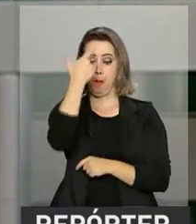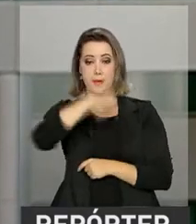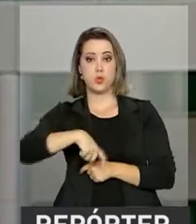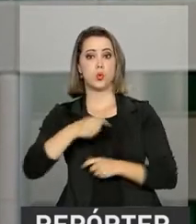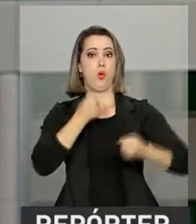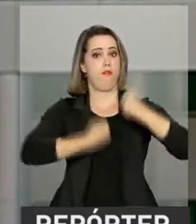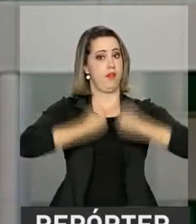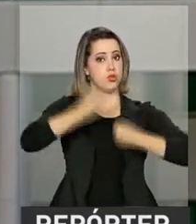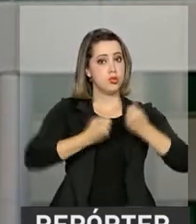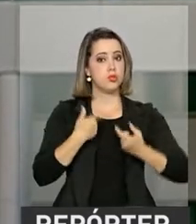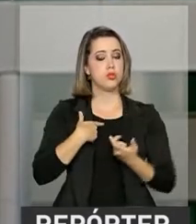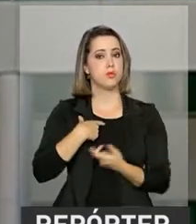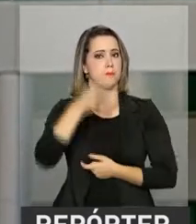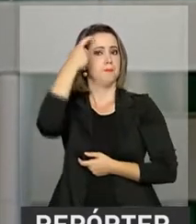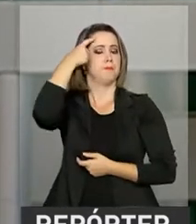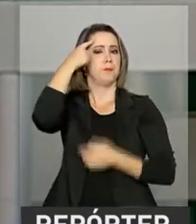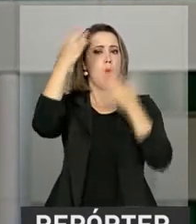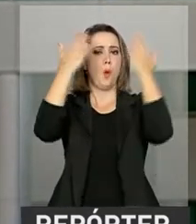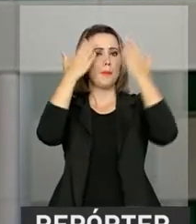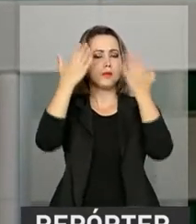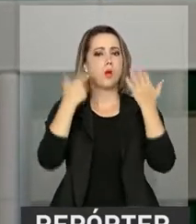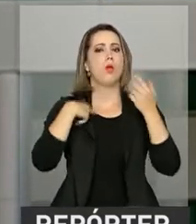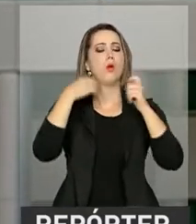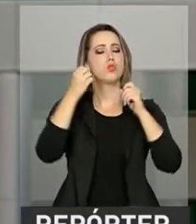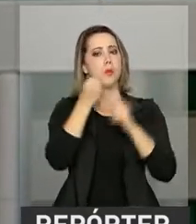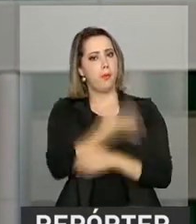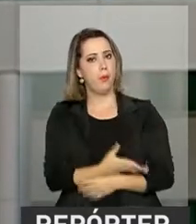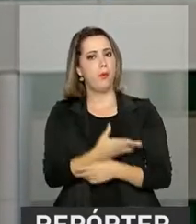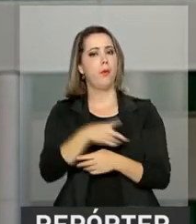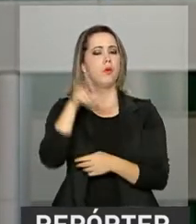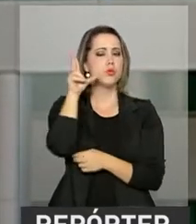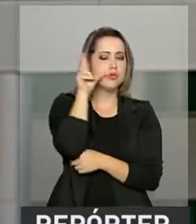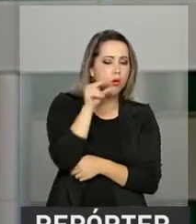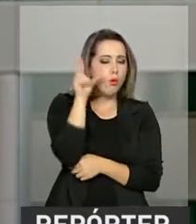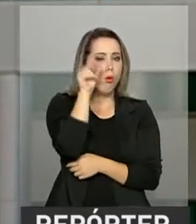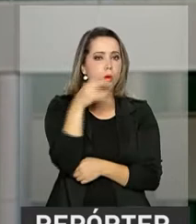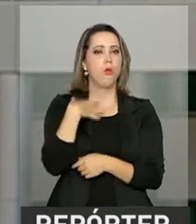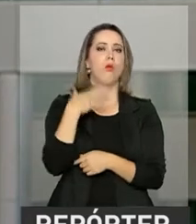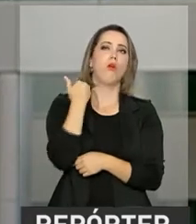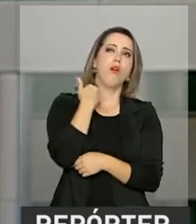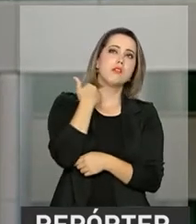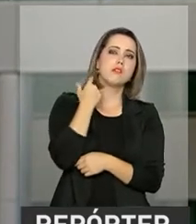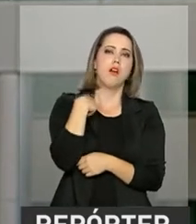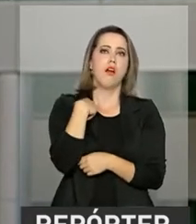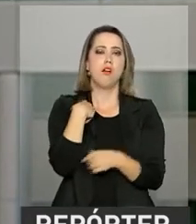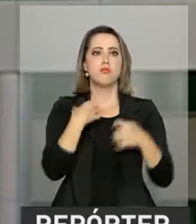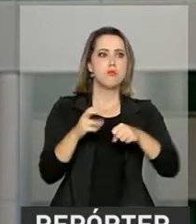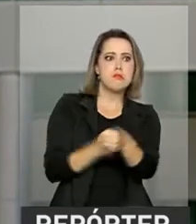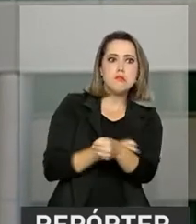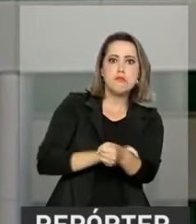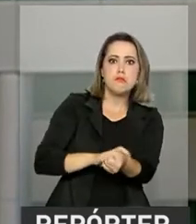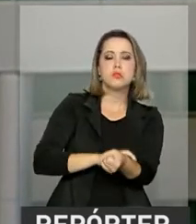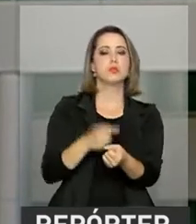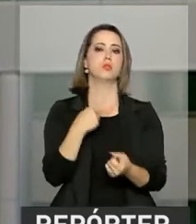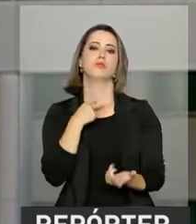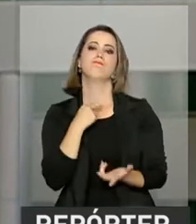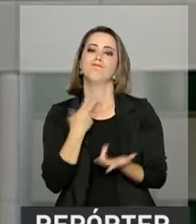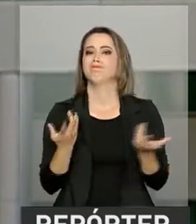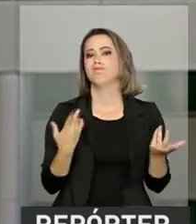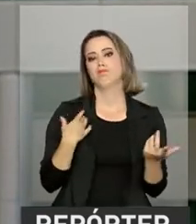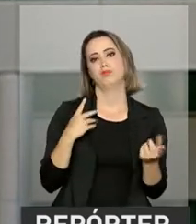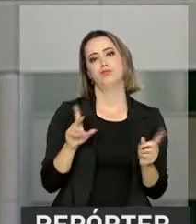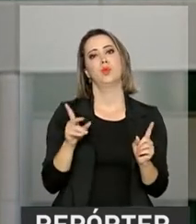psicológicas para fazer aquela viagem sono cansaço algum stress específico algum problema esses são inimigos daquele